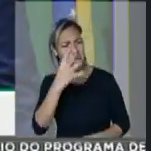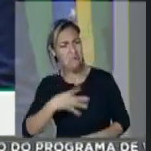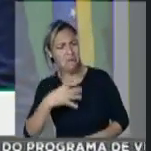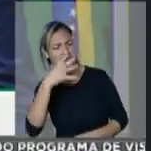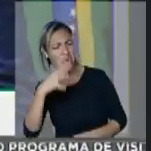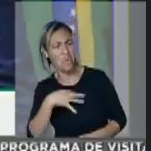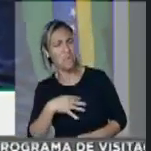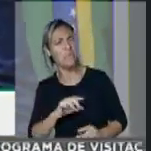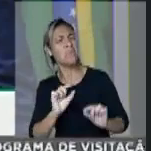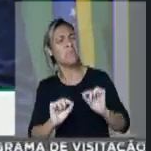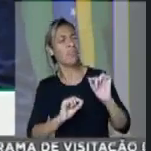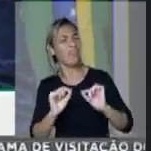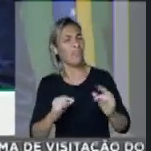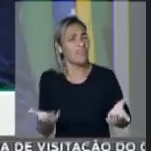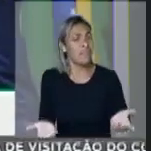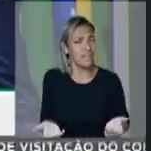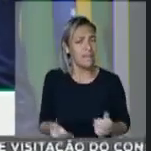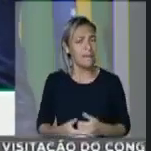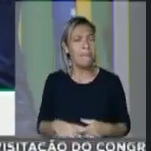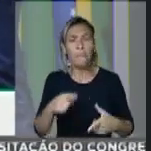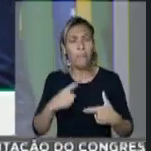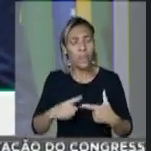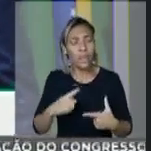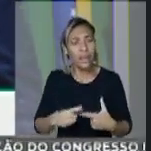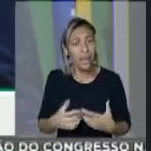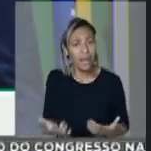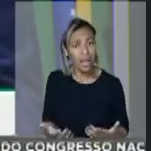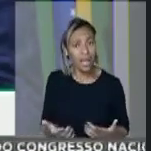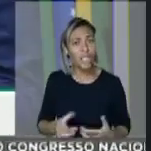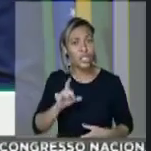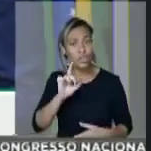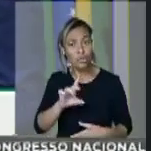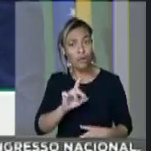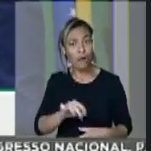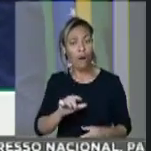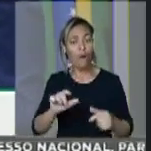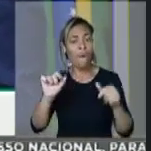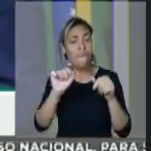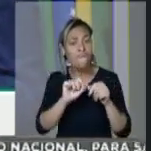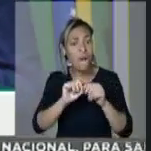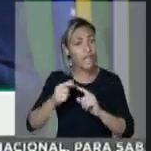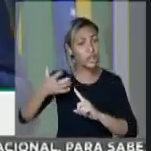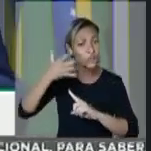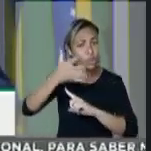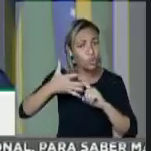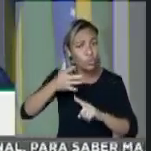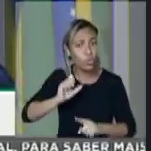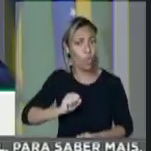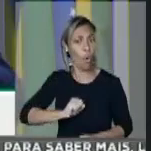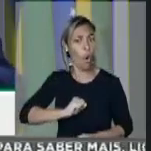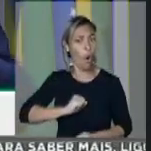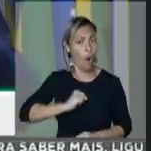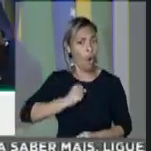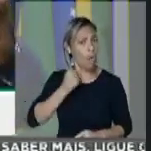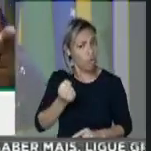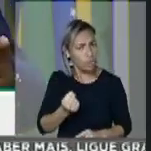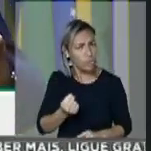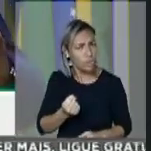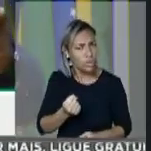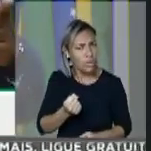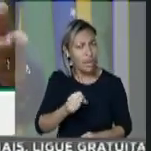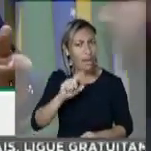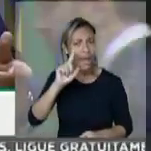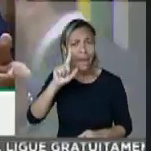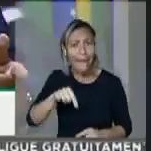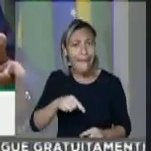tanto propaga? Por que que só quem faz discurso de ódio é quem